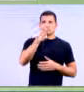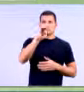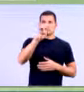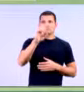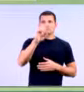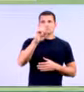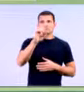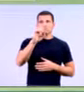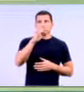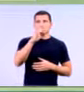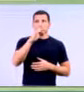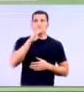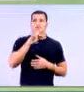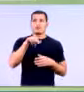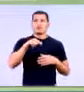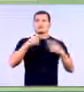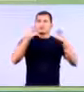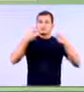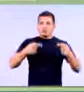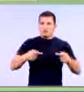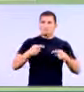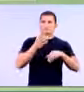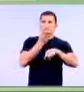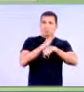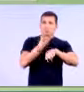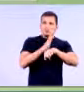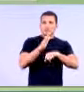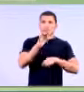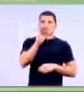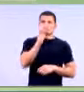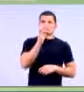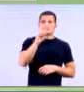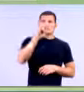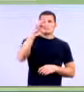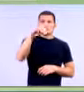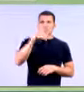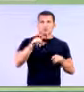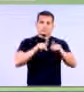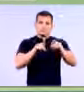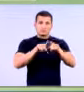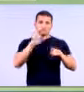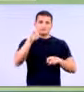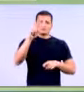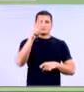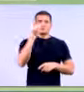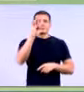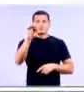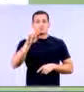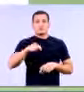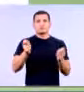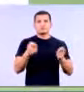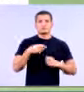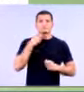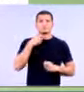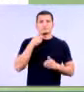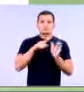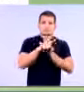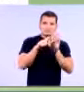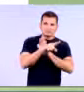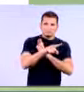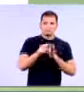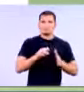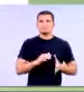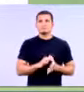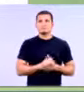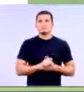principalmente o questionário, a tarefa e o fórum, além do chat, que permite tirar dúvidas. Para